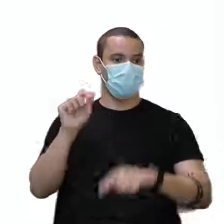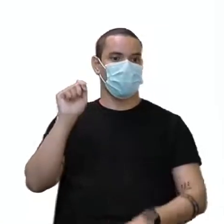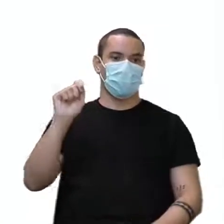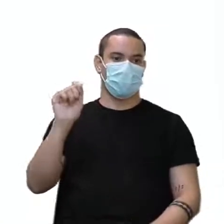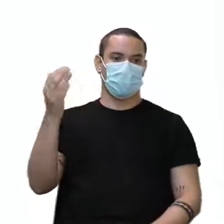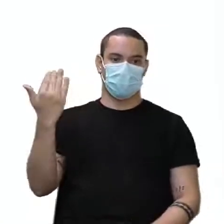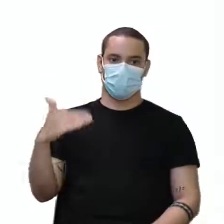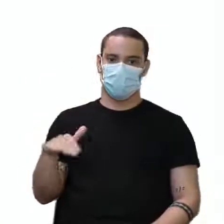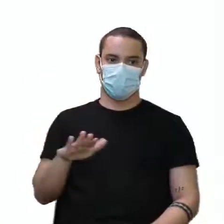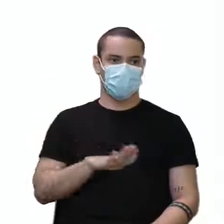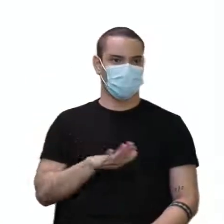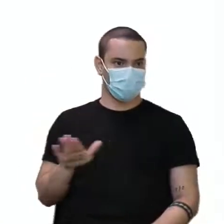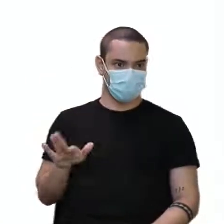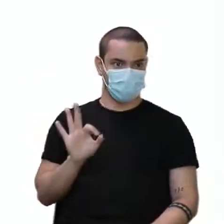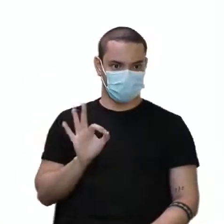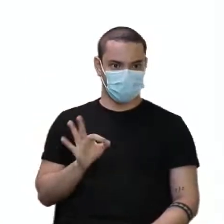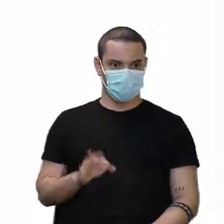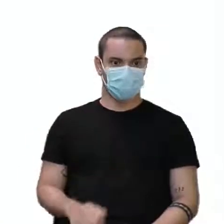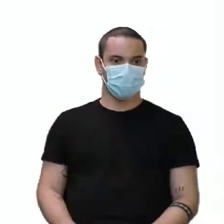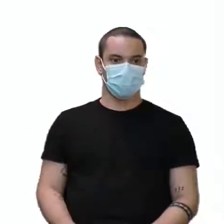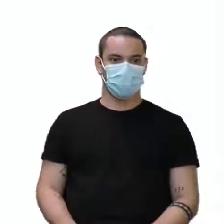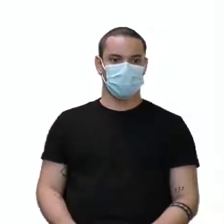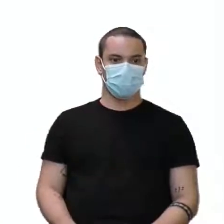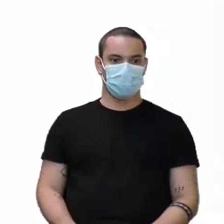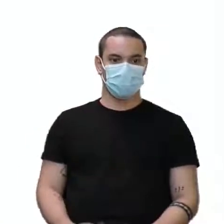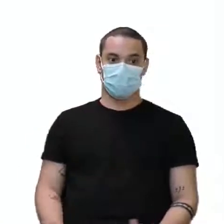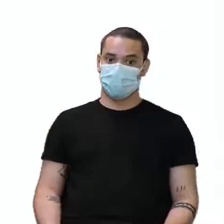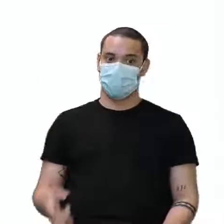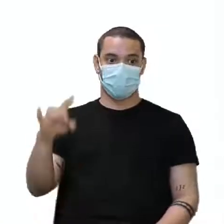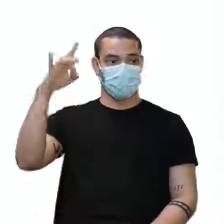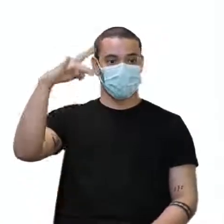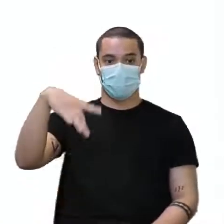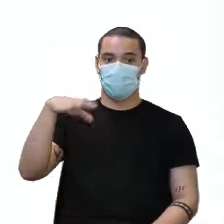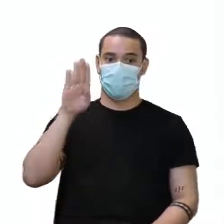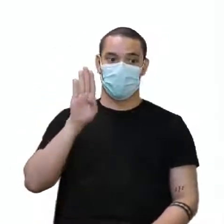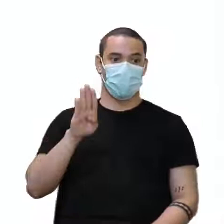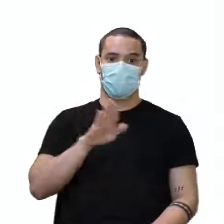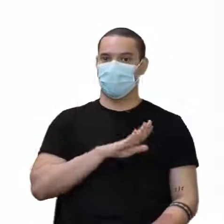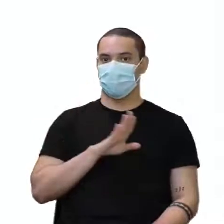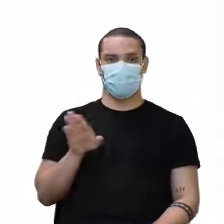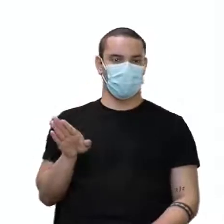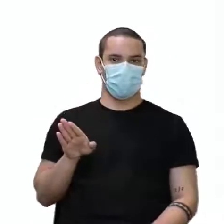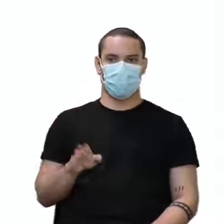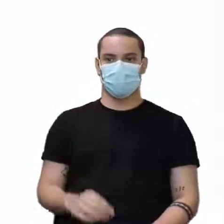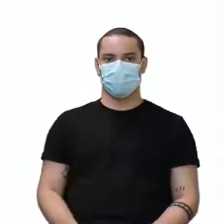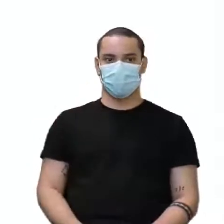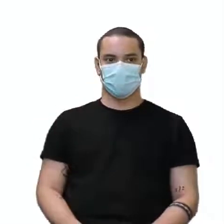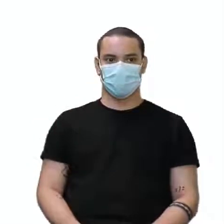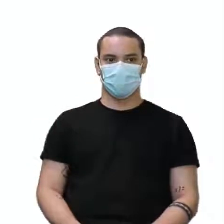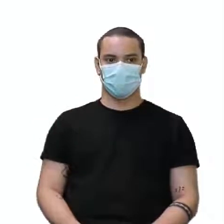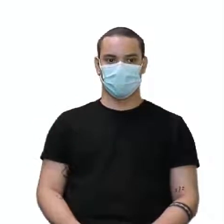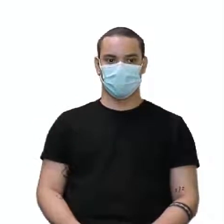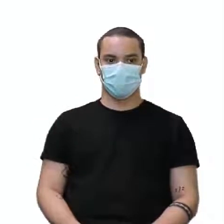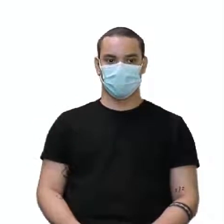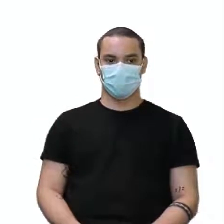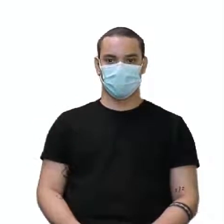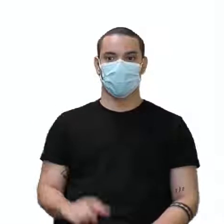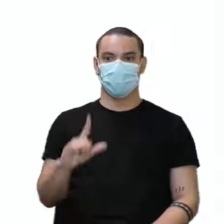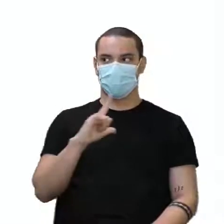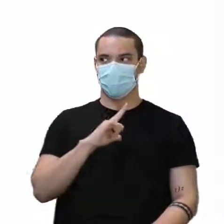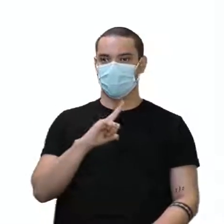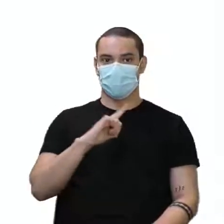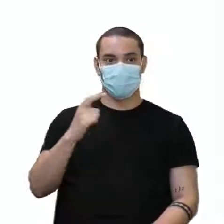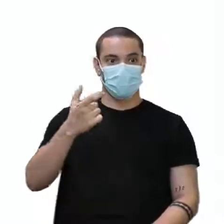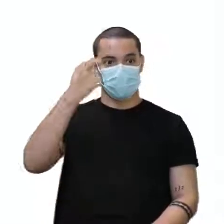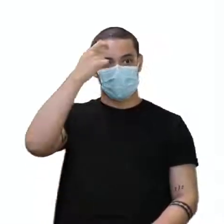vocês. DCA por enquanto. E a próxima? Foi a que sobrou. Sobrou foi a letra B. Eu tenho uma